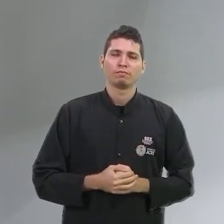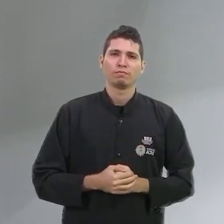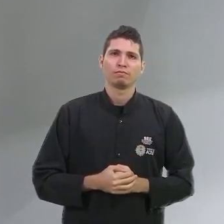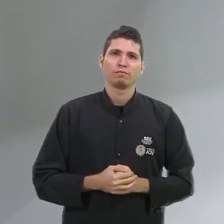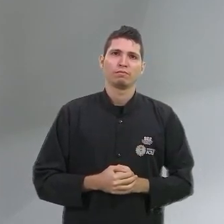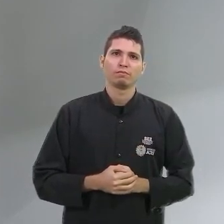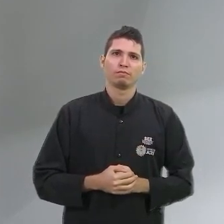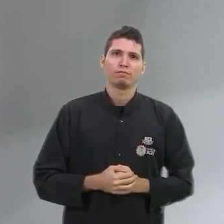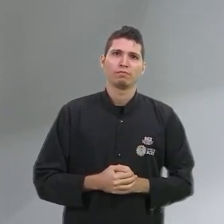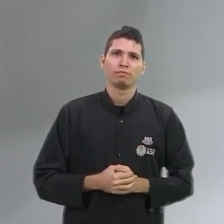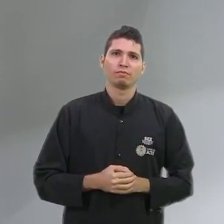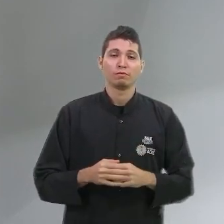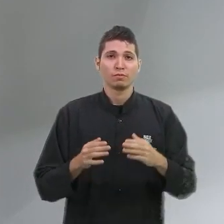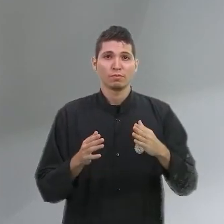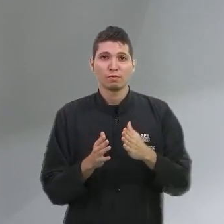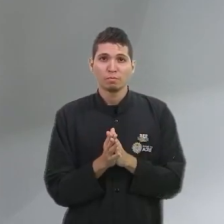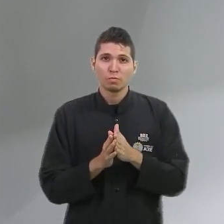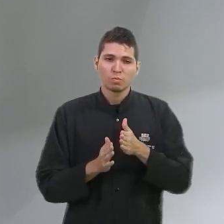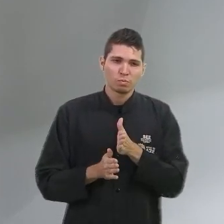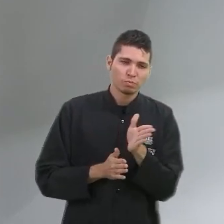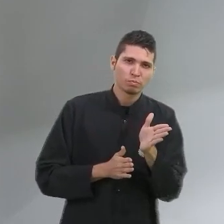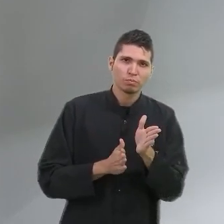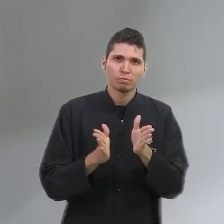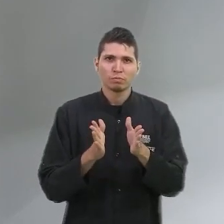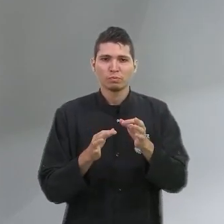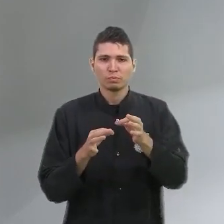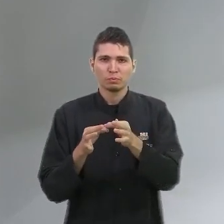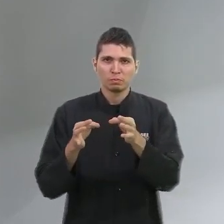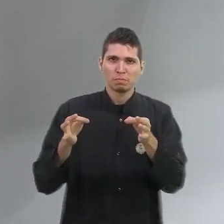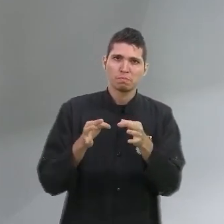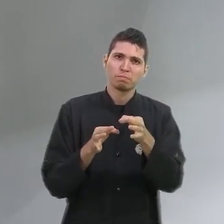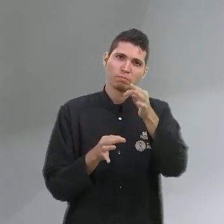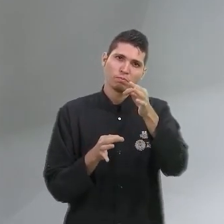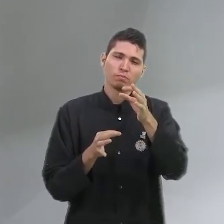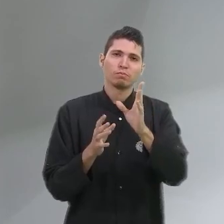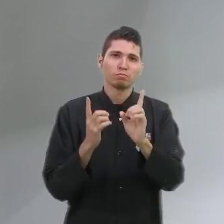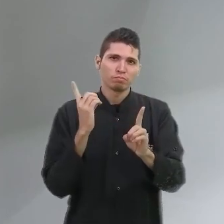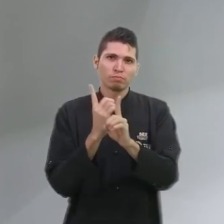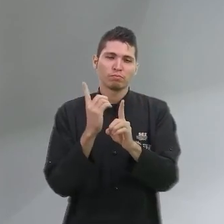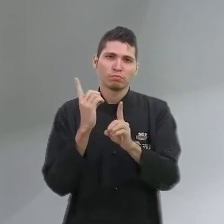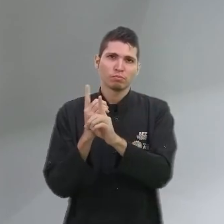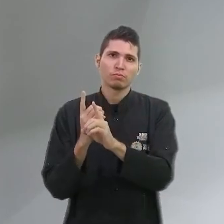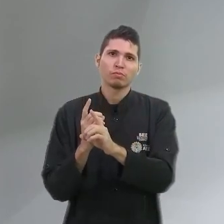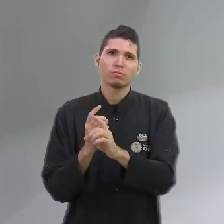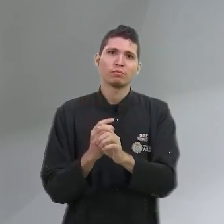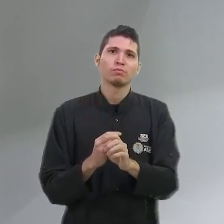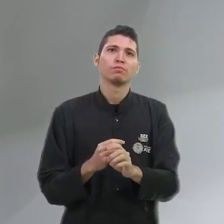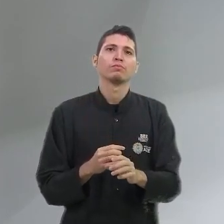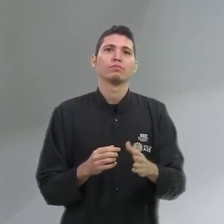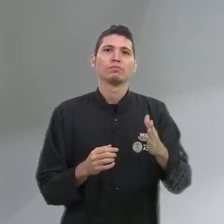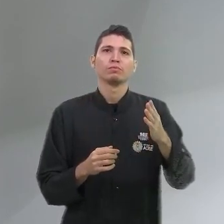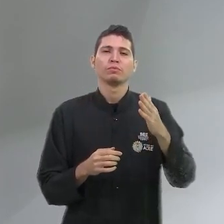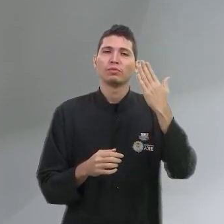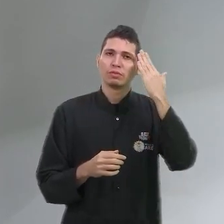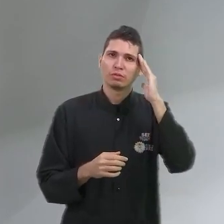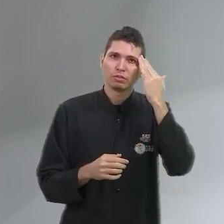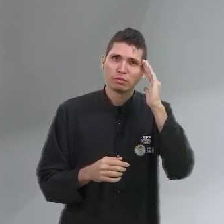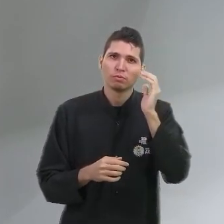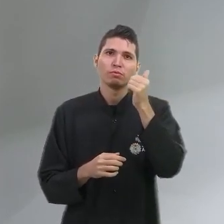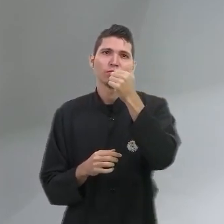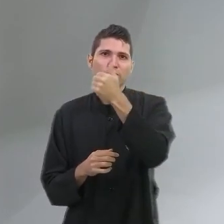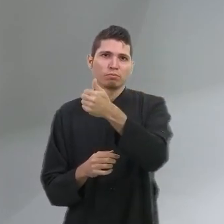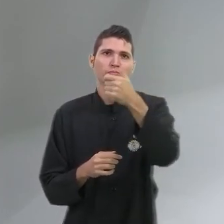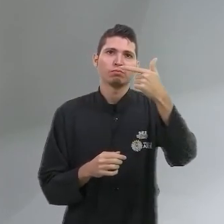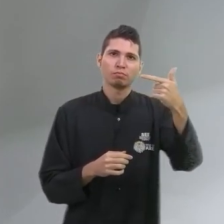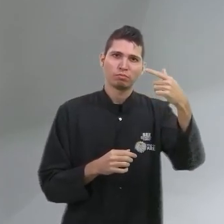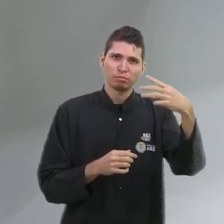determinamos o sentido de percurso desse círculo trigonométrico. Além disso, nós conhecemos o que é o primeiro quadrante, segundo, terceiro e quarto